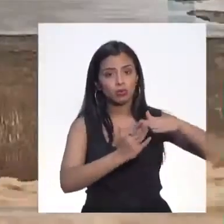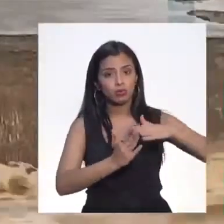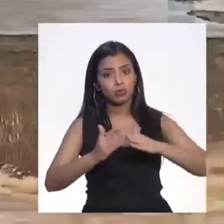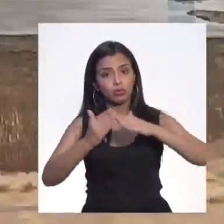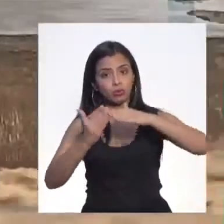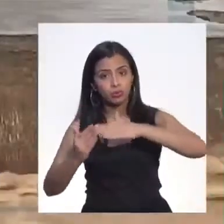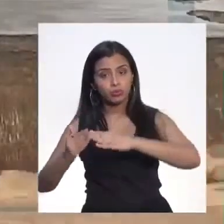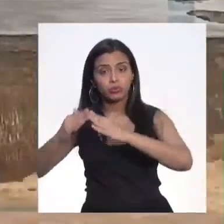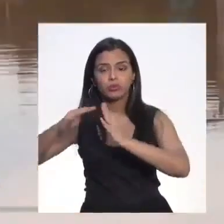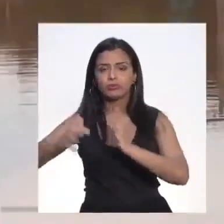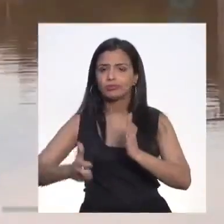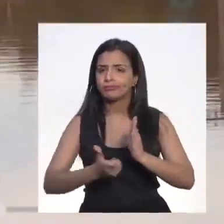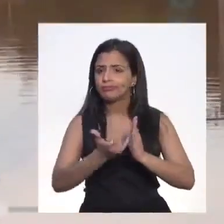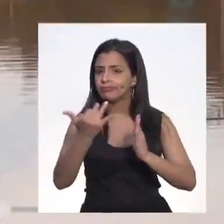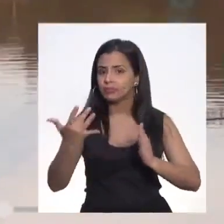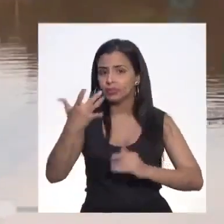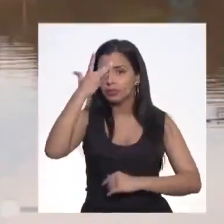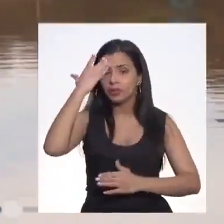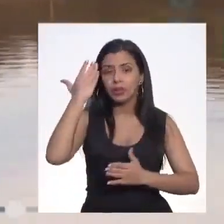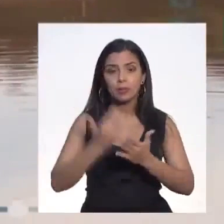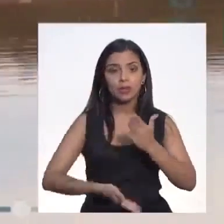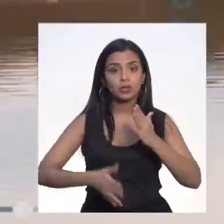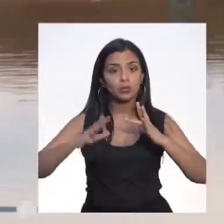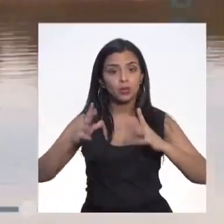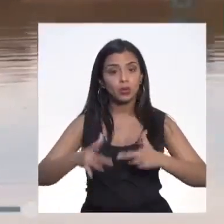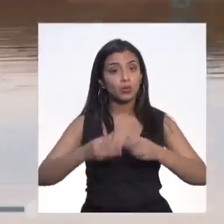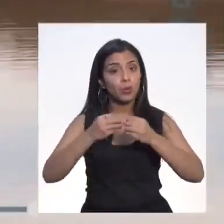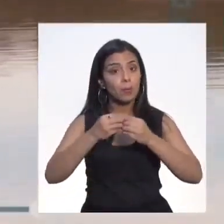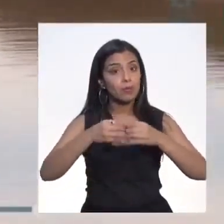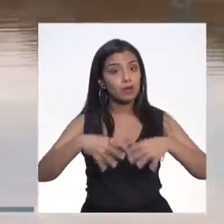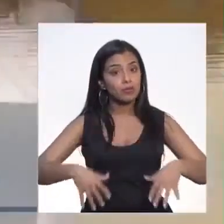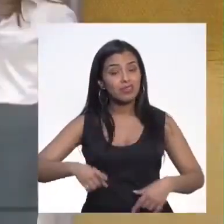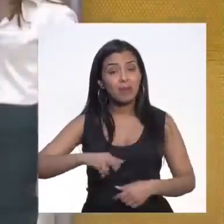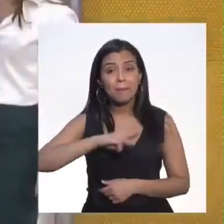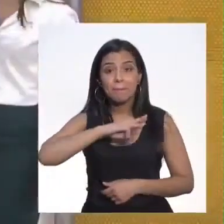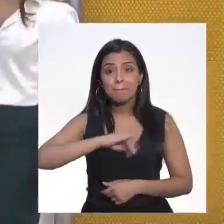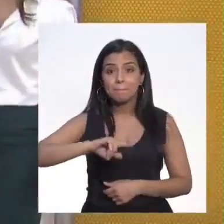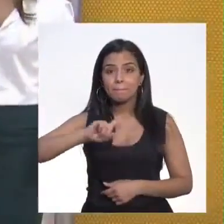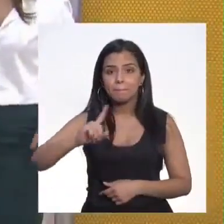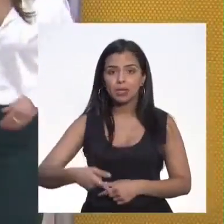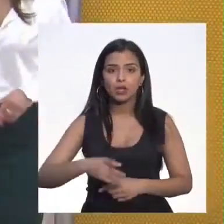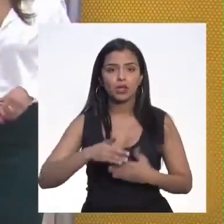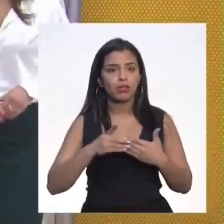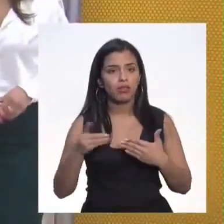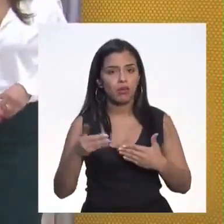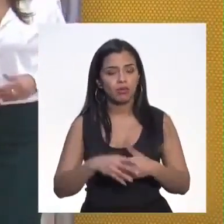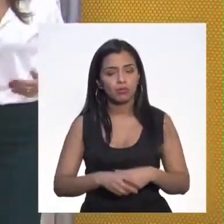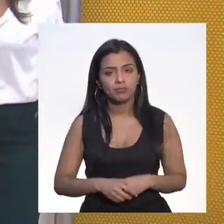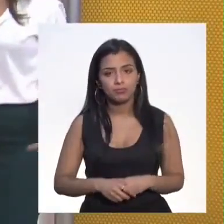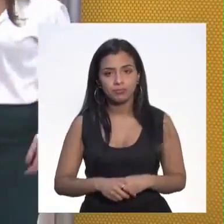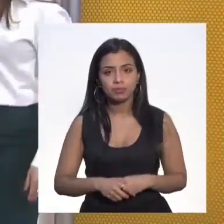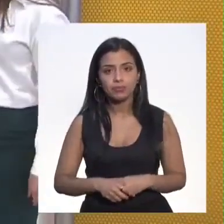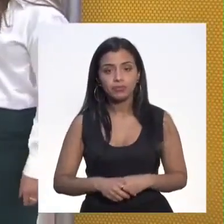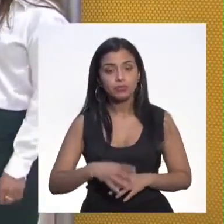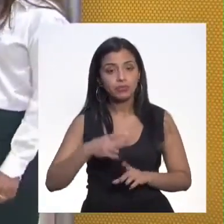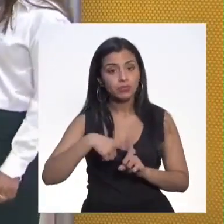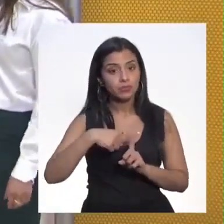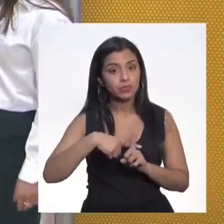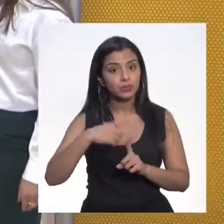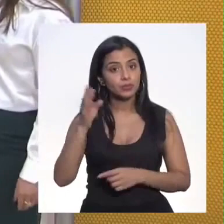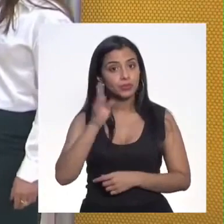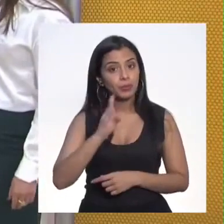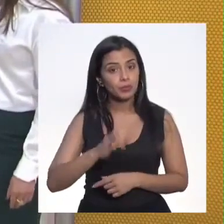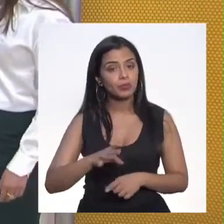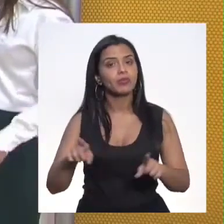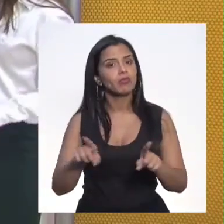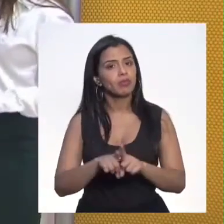e muitos perderam tudo o que tinham. O prejuízo foi de milhões de dólares. A temperatura média no Brasil